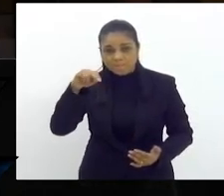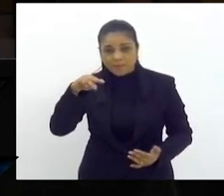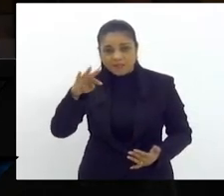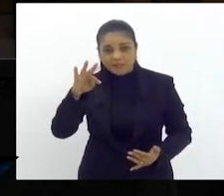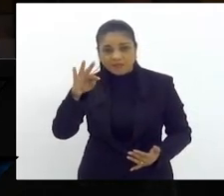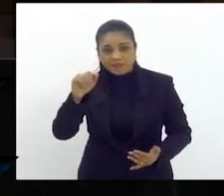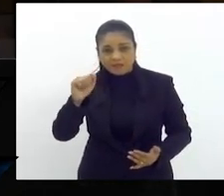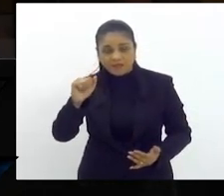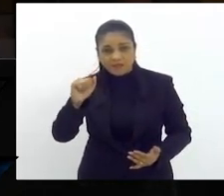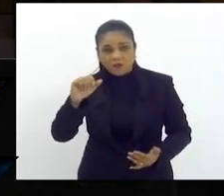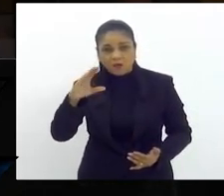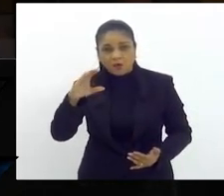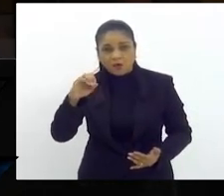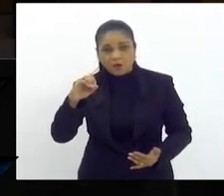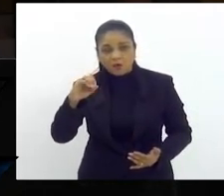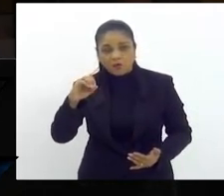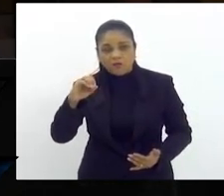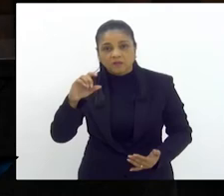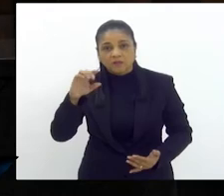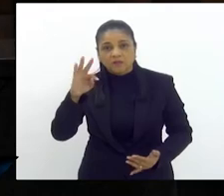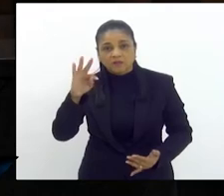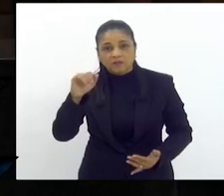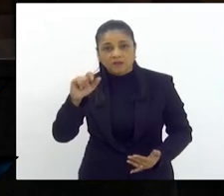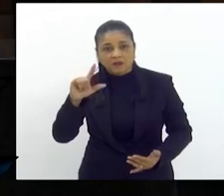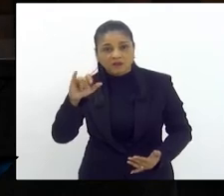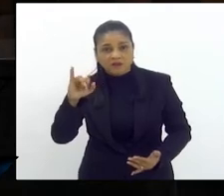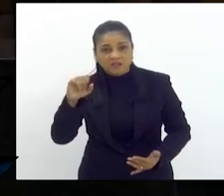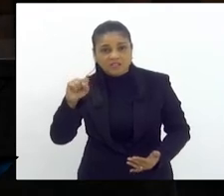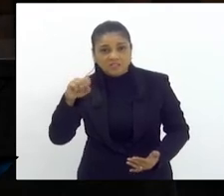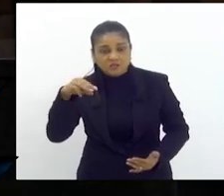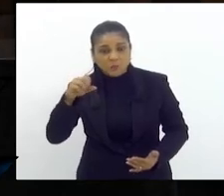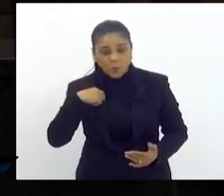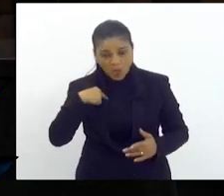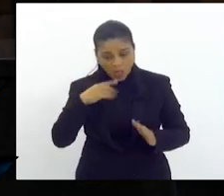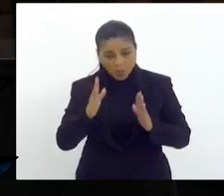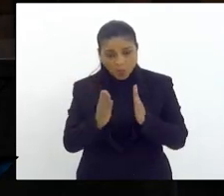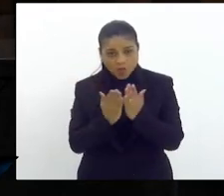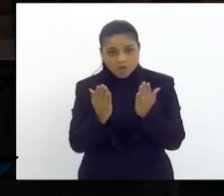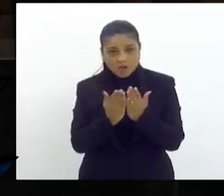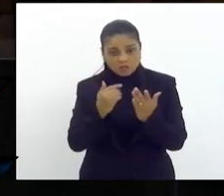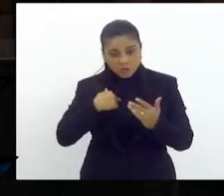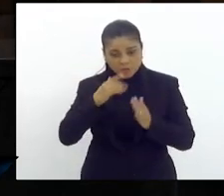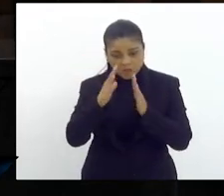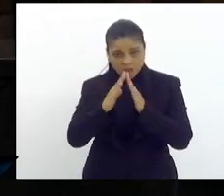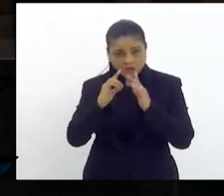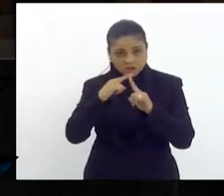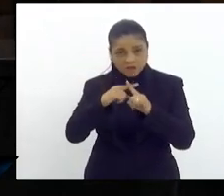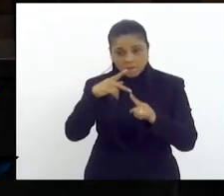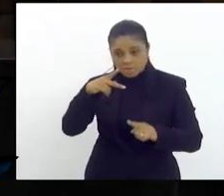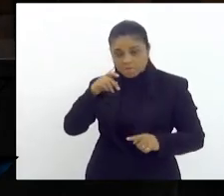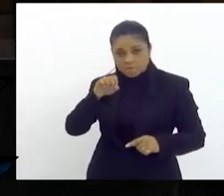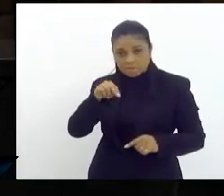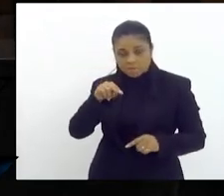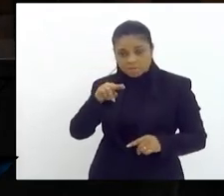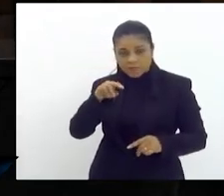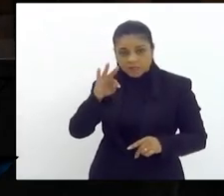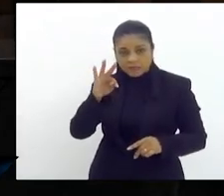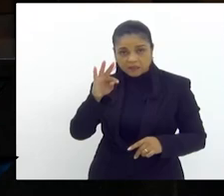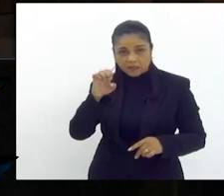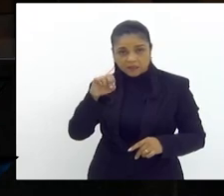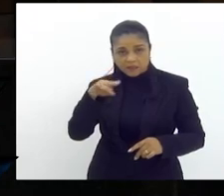sim porque não até porque eu sou pentecostal para quem não sabe Pentecostal é